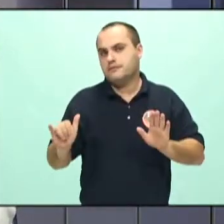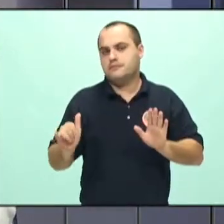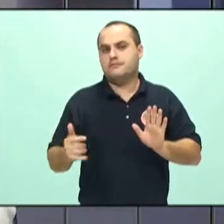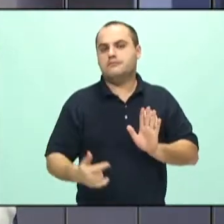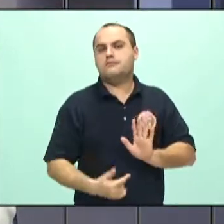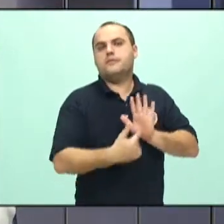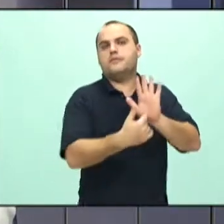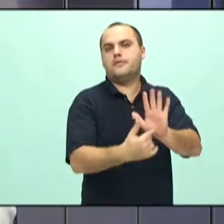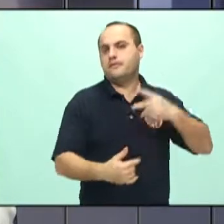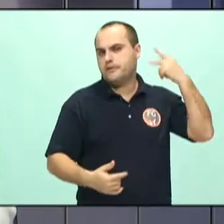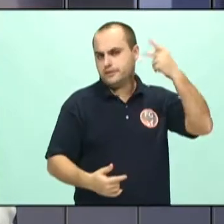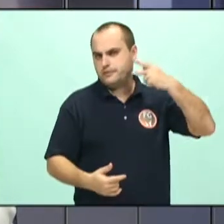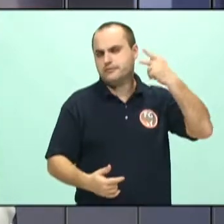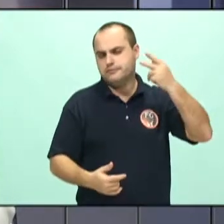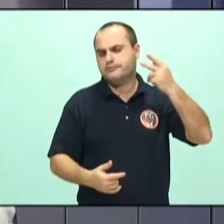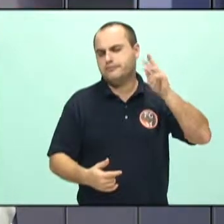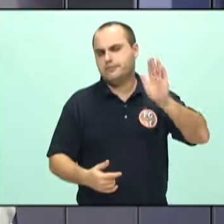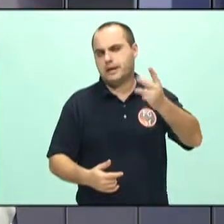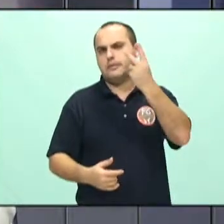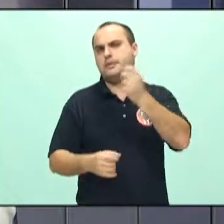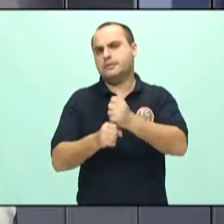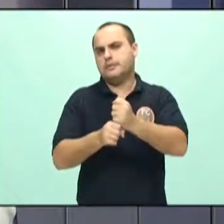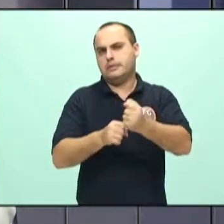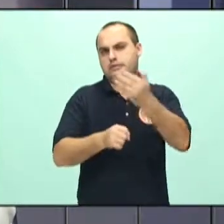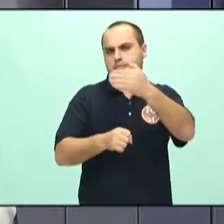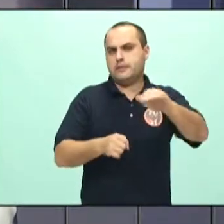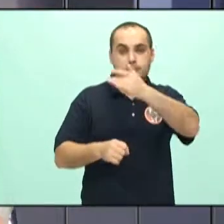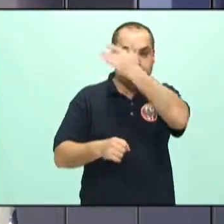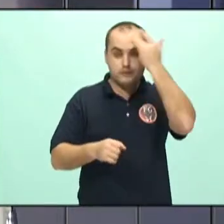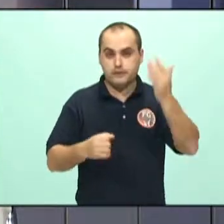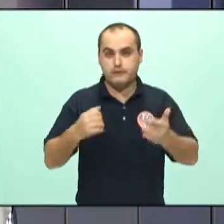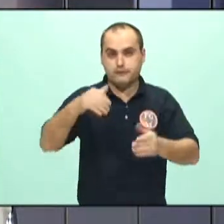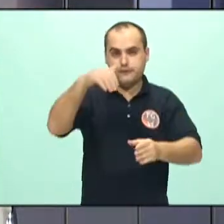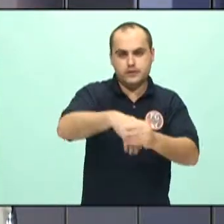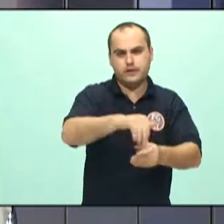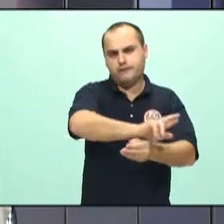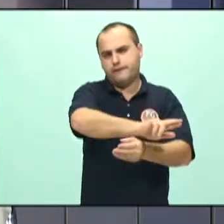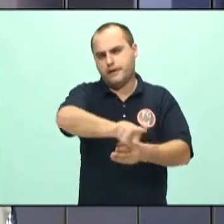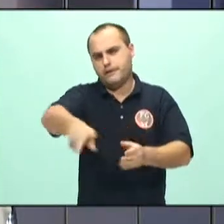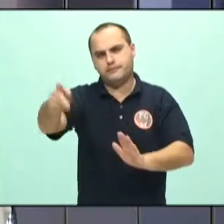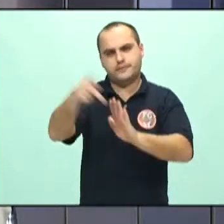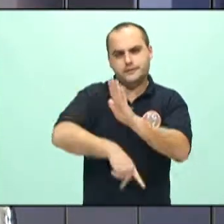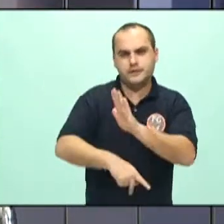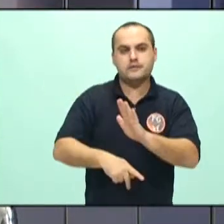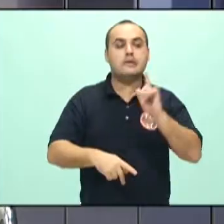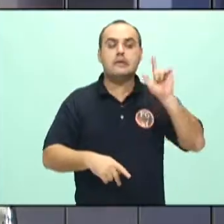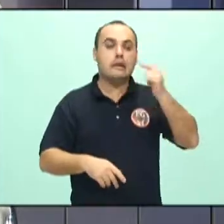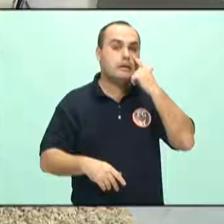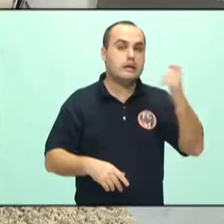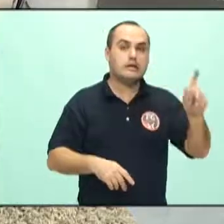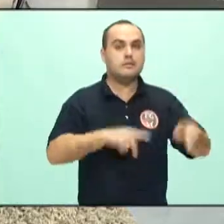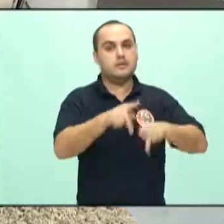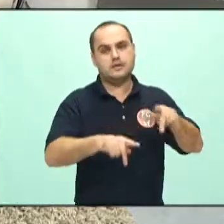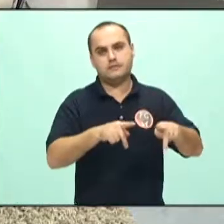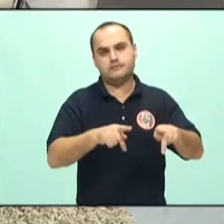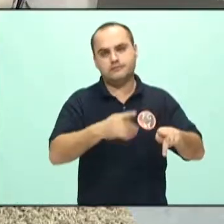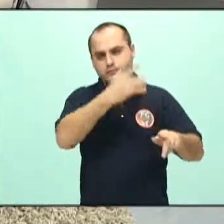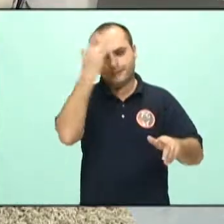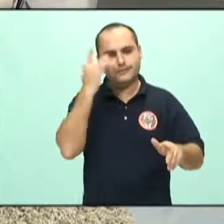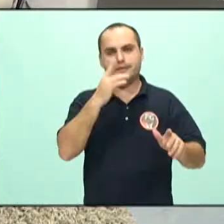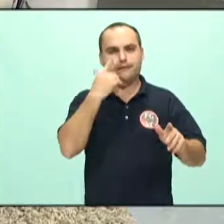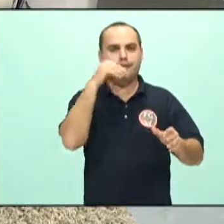algumas votações, como foram expostos ao longo desses 2 anos e meio, pessoas que acabaram votando contra projetos que atendiam o interesse da população.